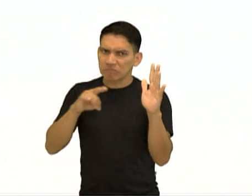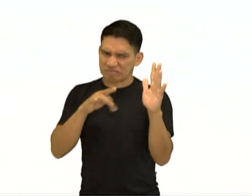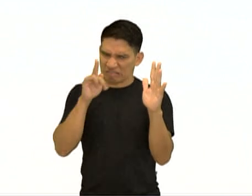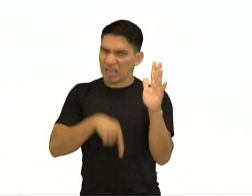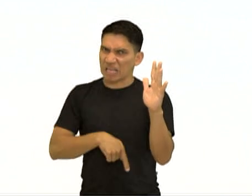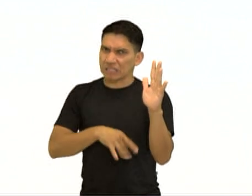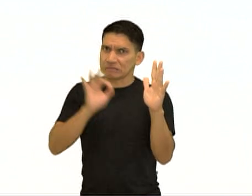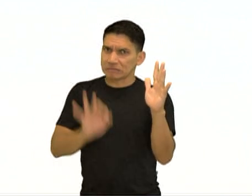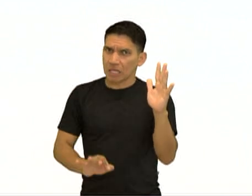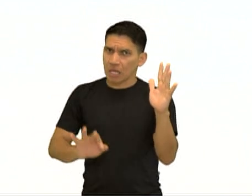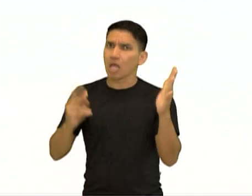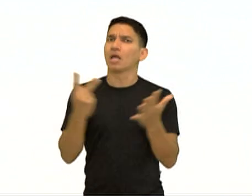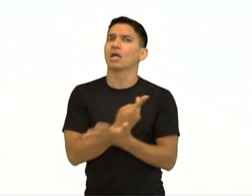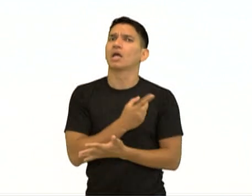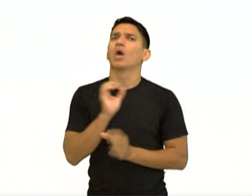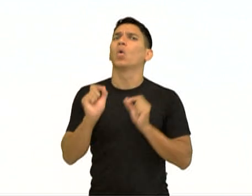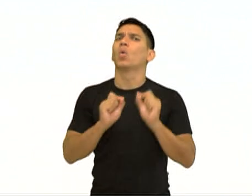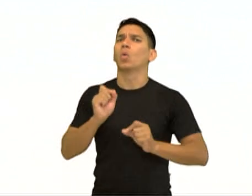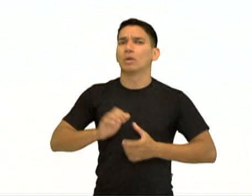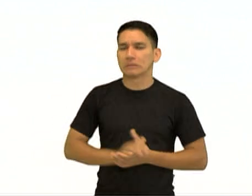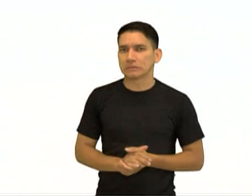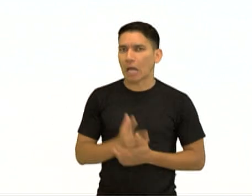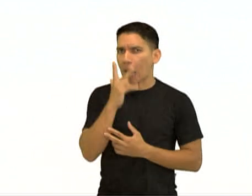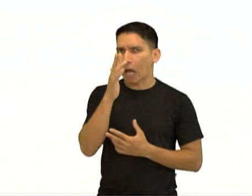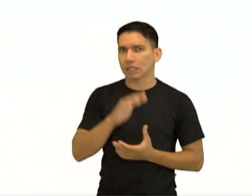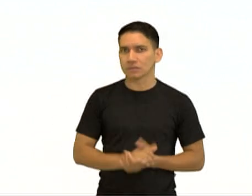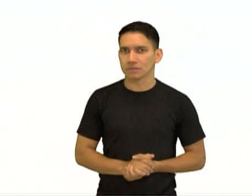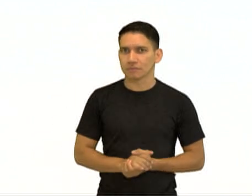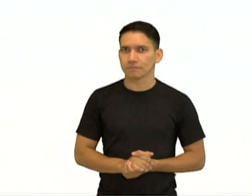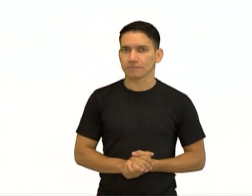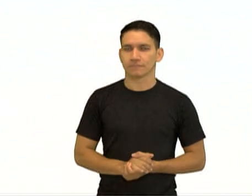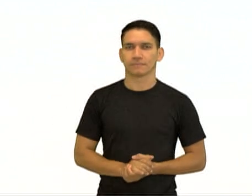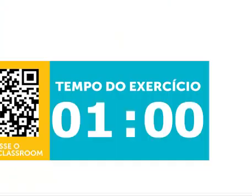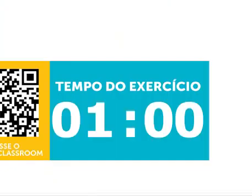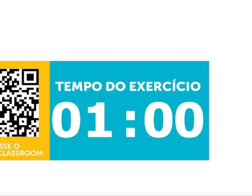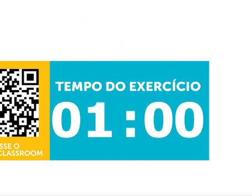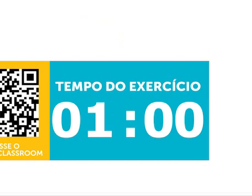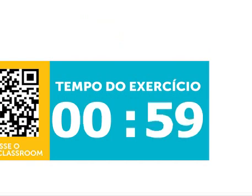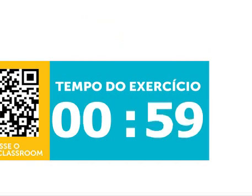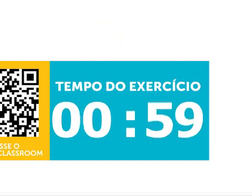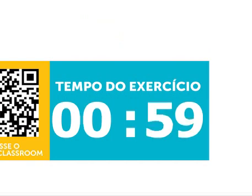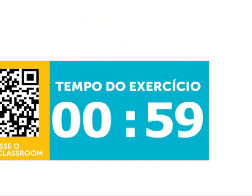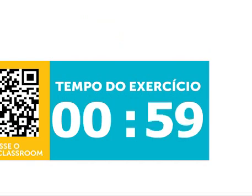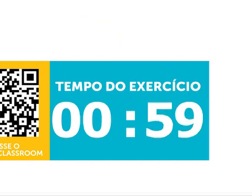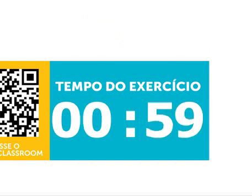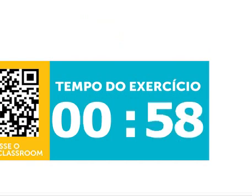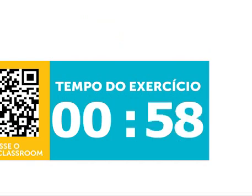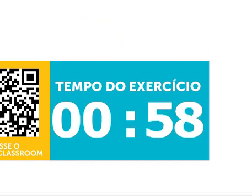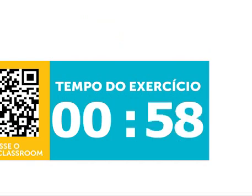ou verdadeira? Ela está certa ou está errada? O que você acha? Vai lá!